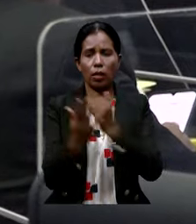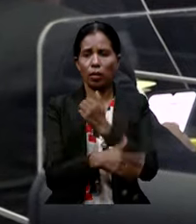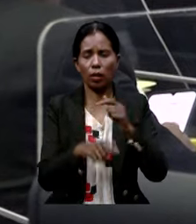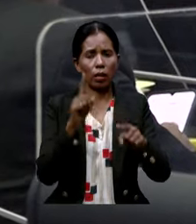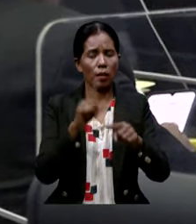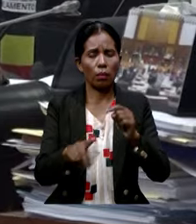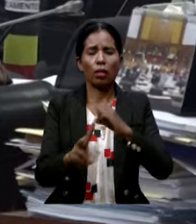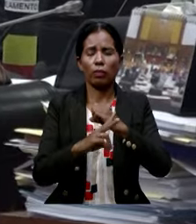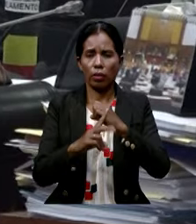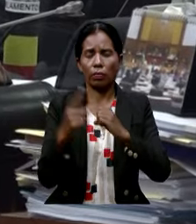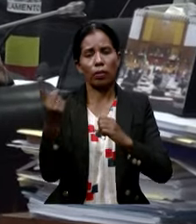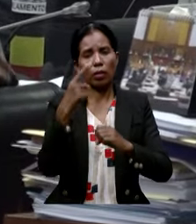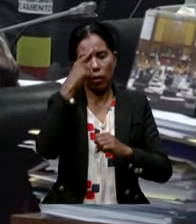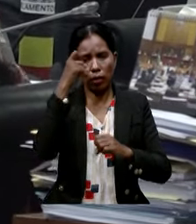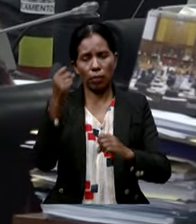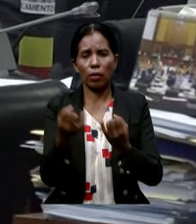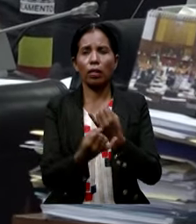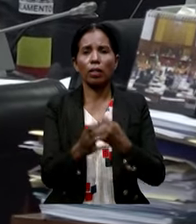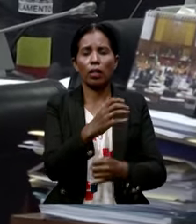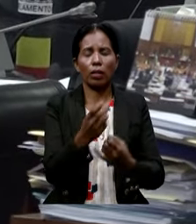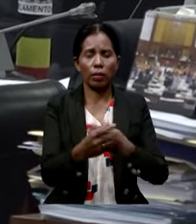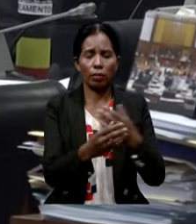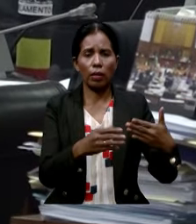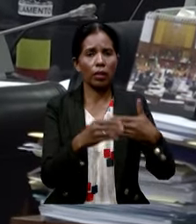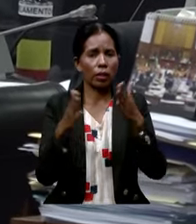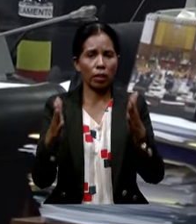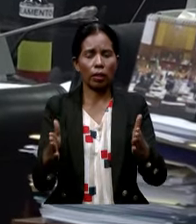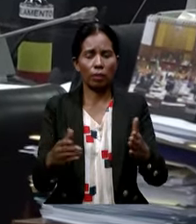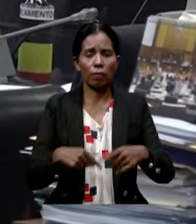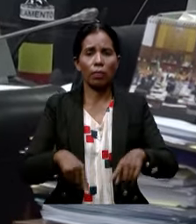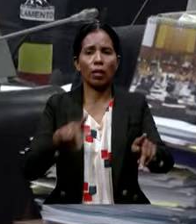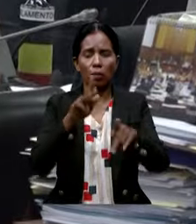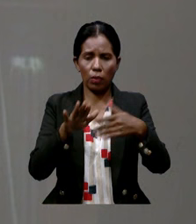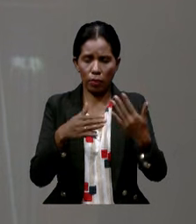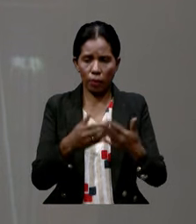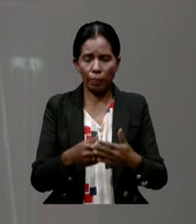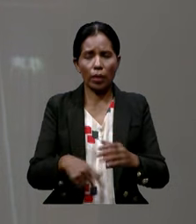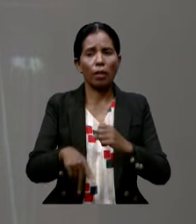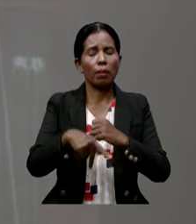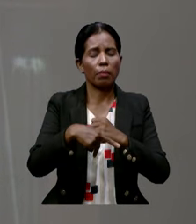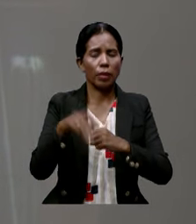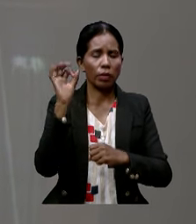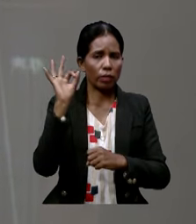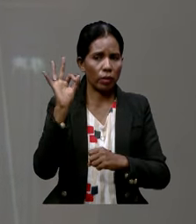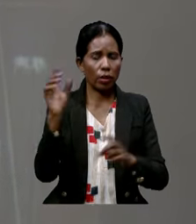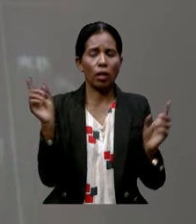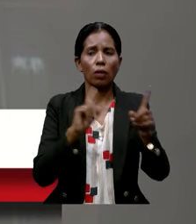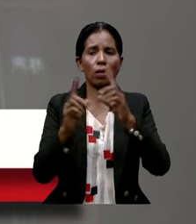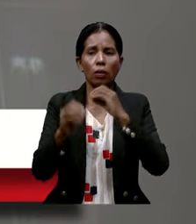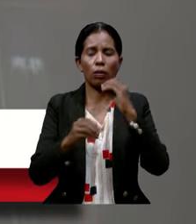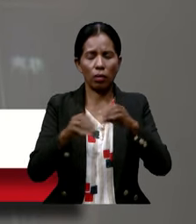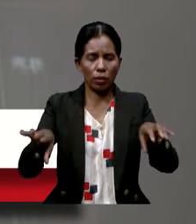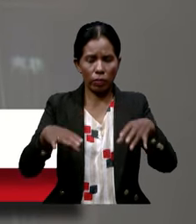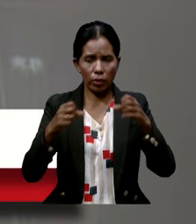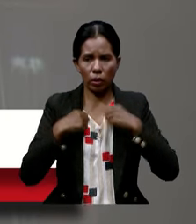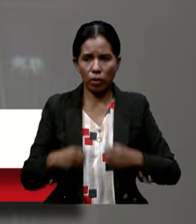labela sai vítima bebeik tamba ukong ne mai husi povo no fila fali ba povo. Fretilin la cole no la para tu culia con a servizio